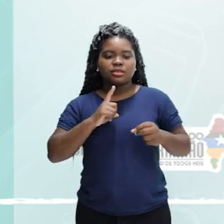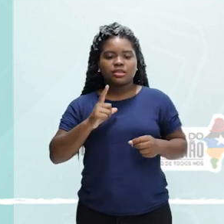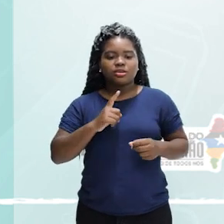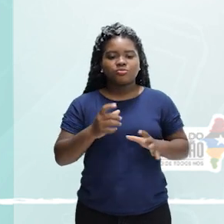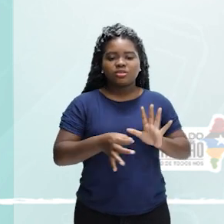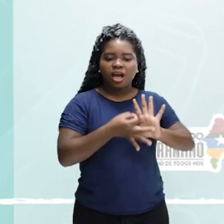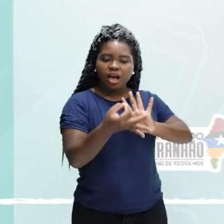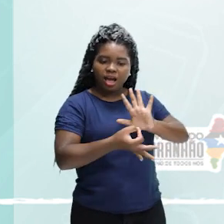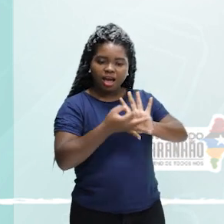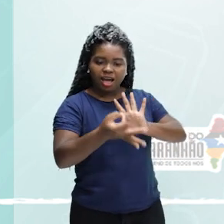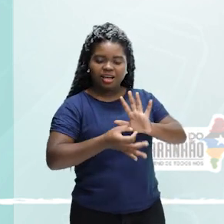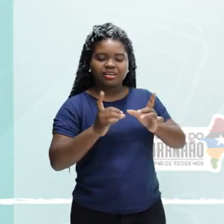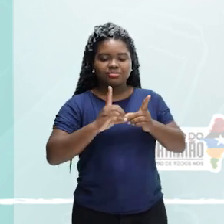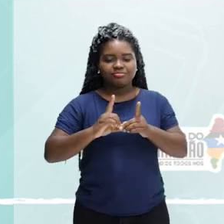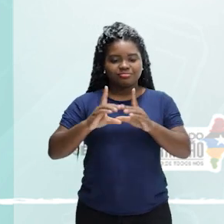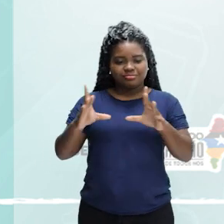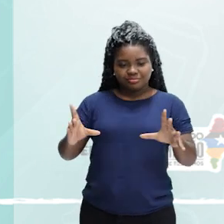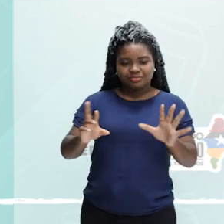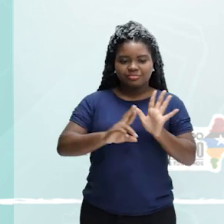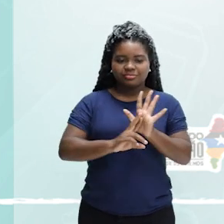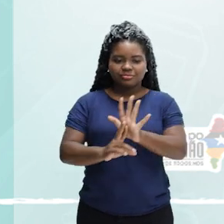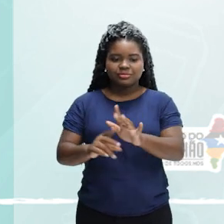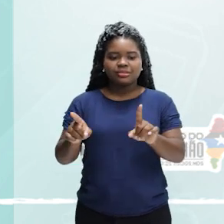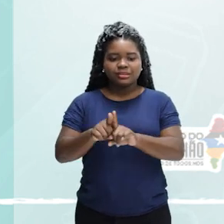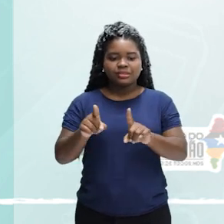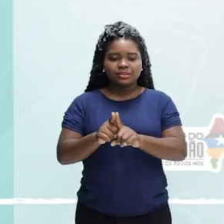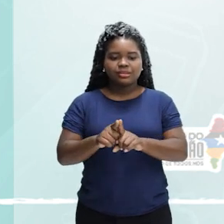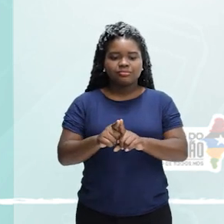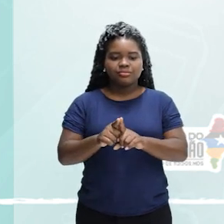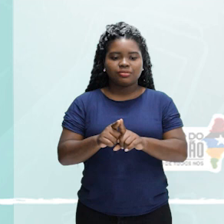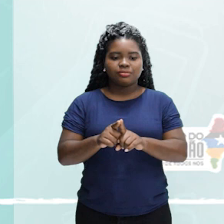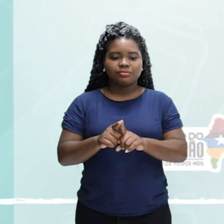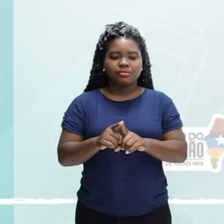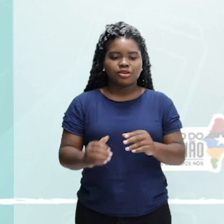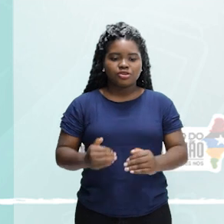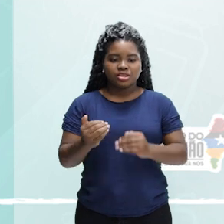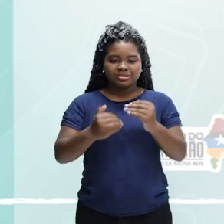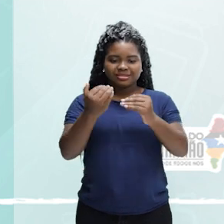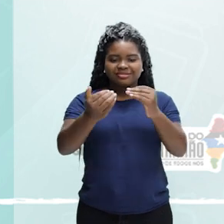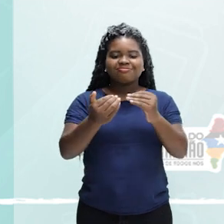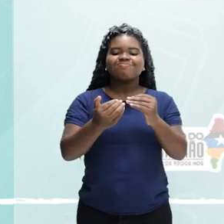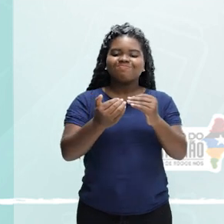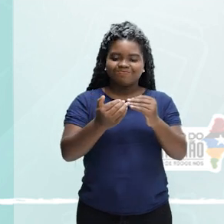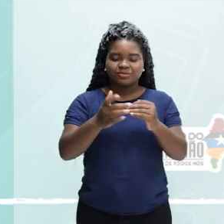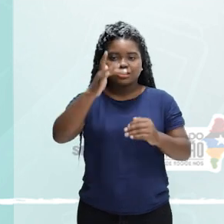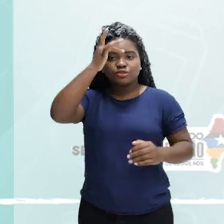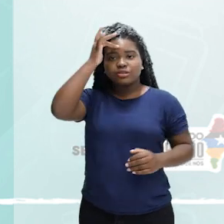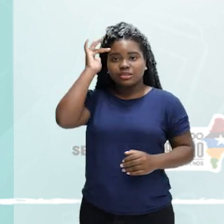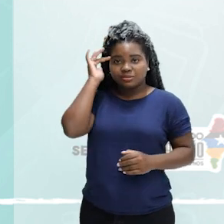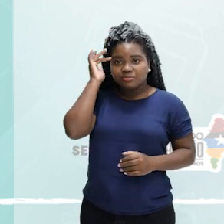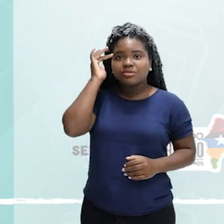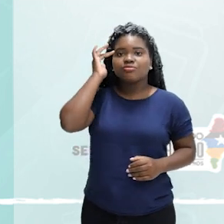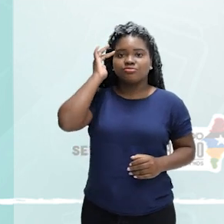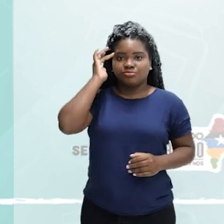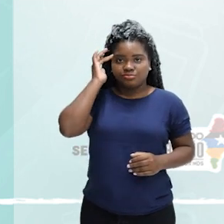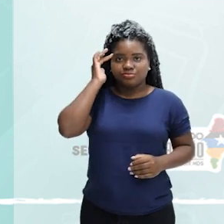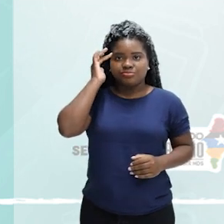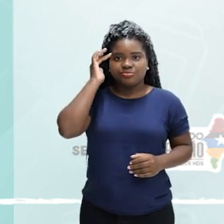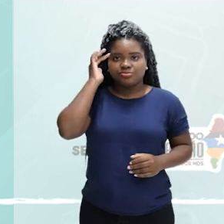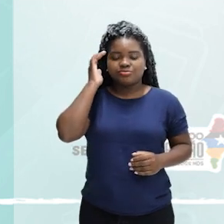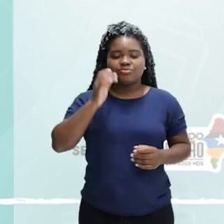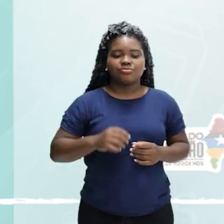nas decisões políticas e o controle do poder pelos chamados conselhos operários, pelos grupos